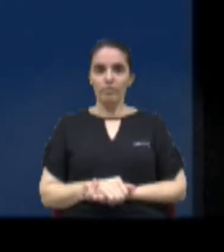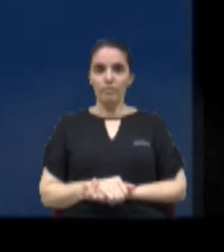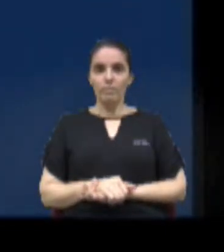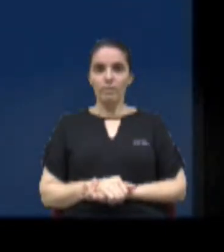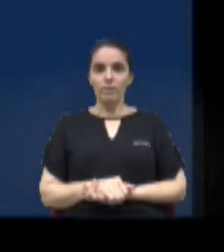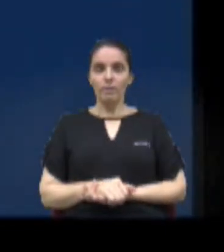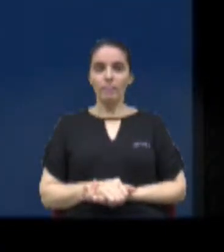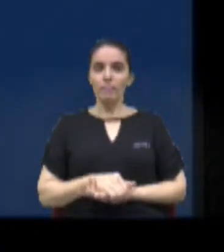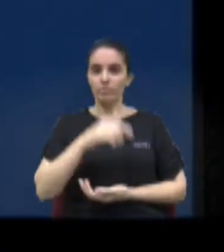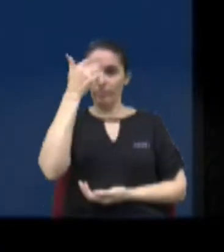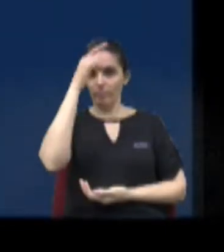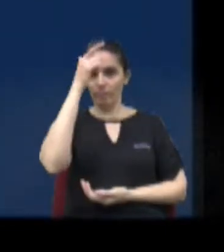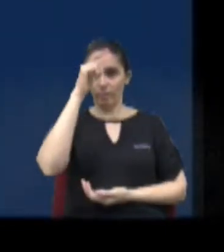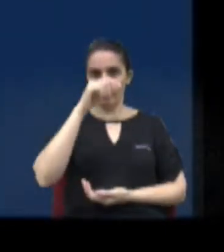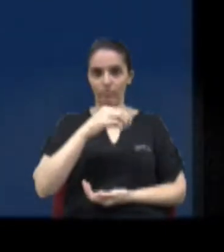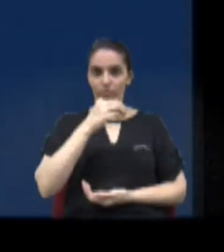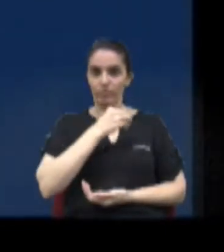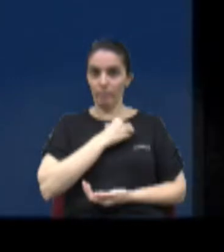Lemão.